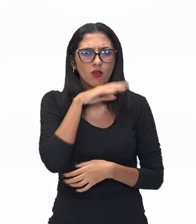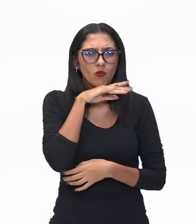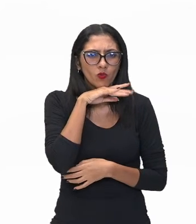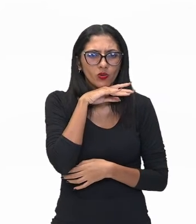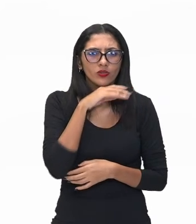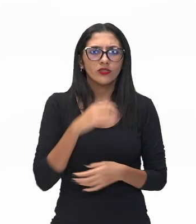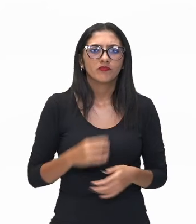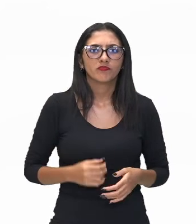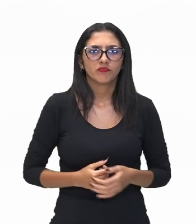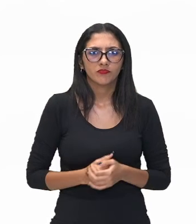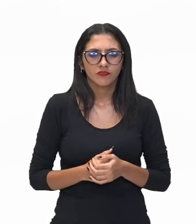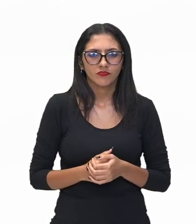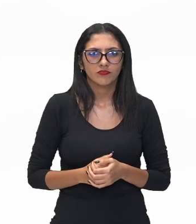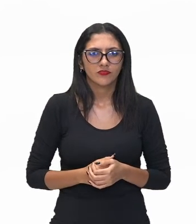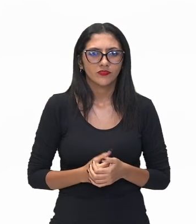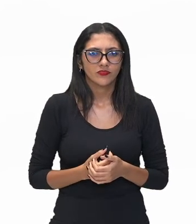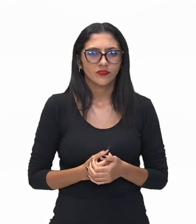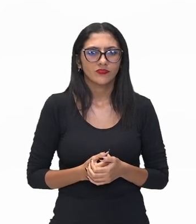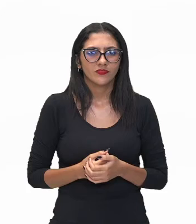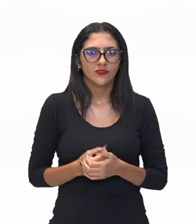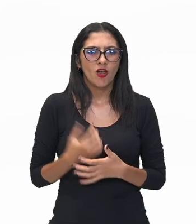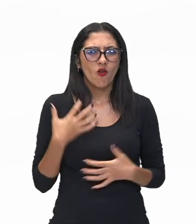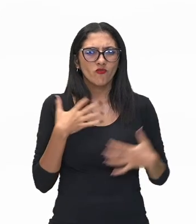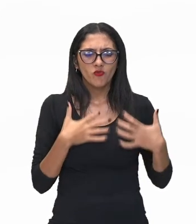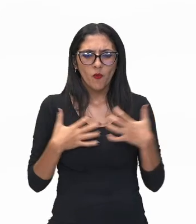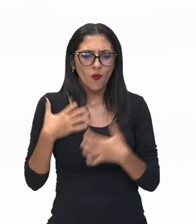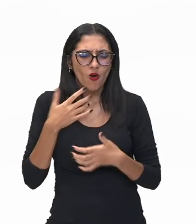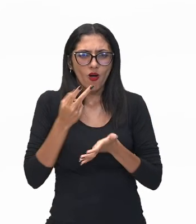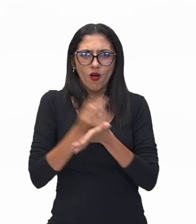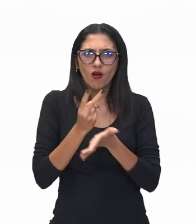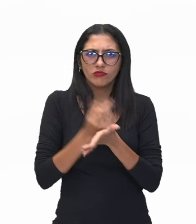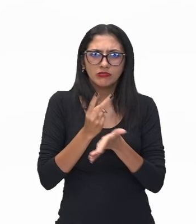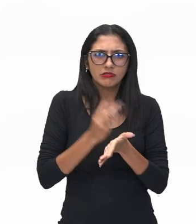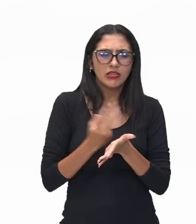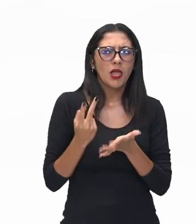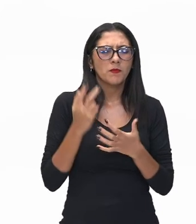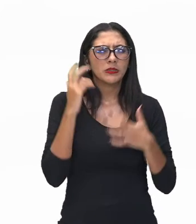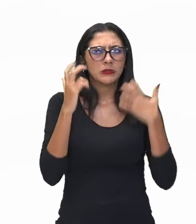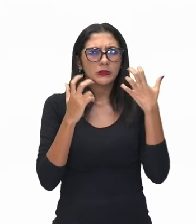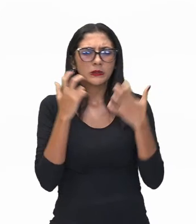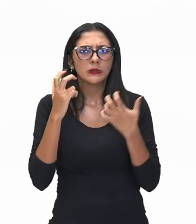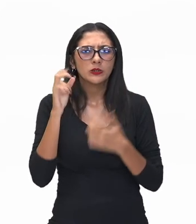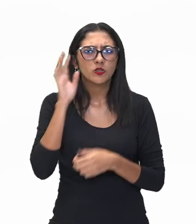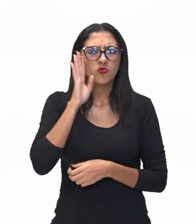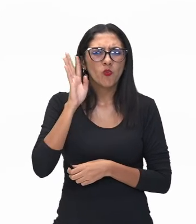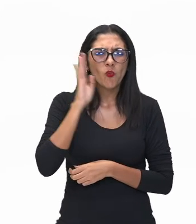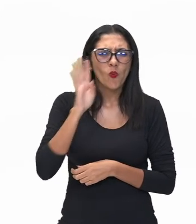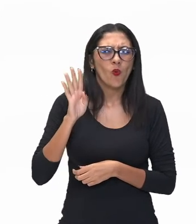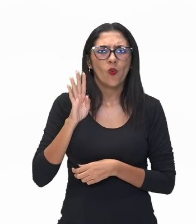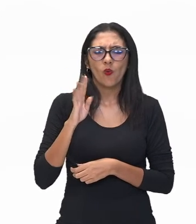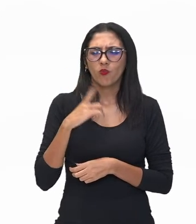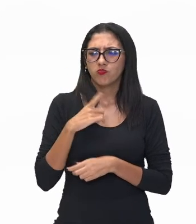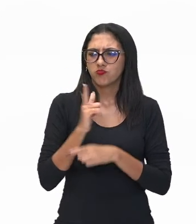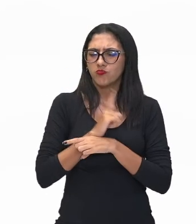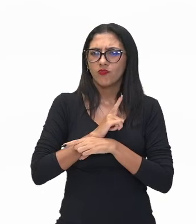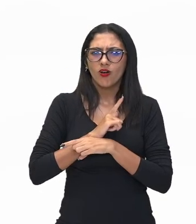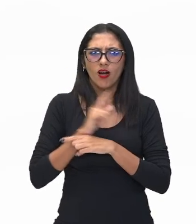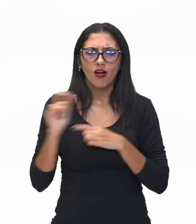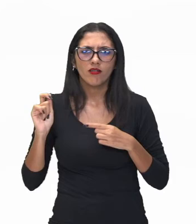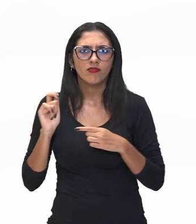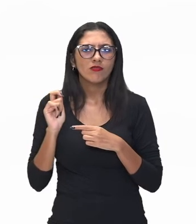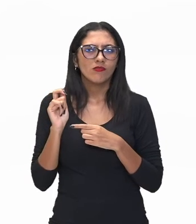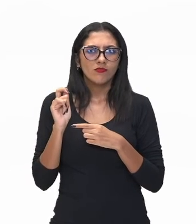Eu fico um pouco, depois eu saio daqui. Eu vai embora. Eu fico fora de